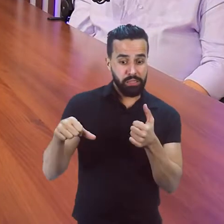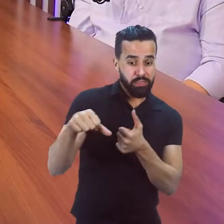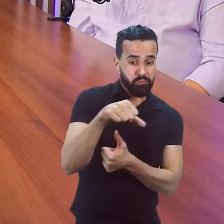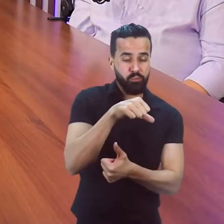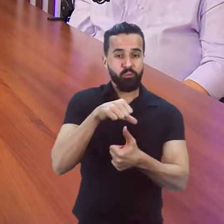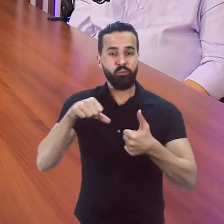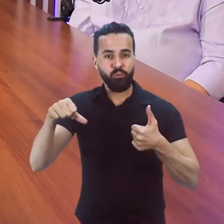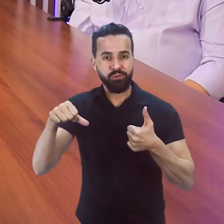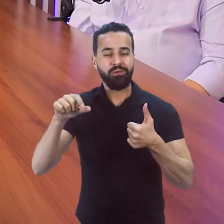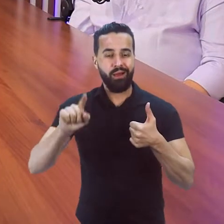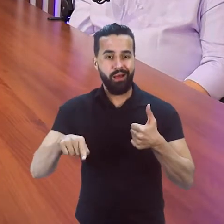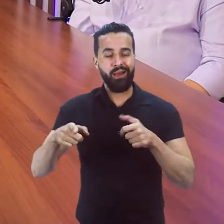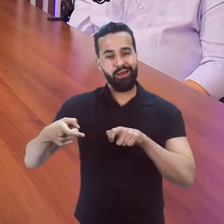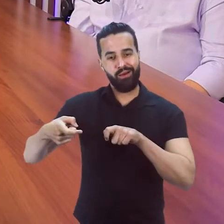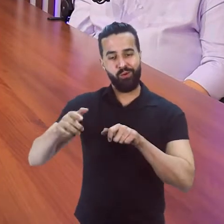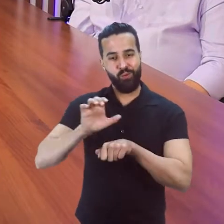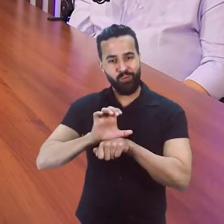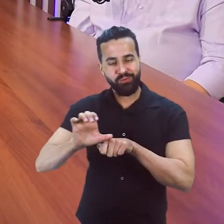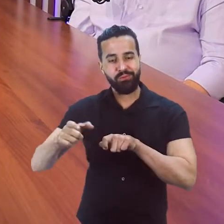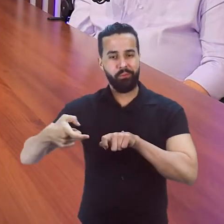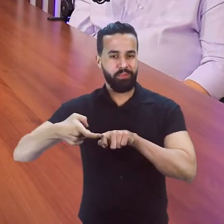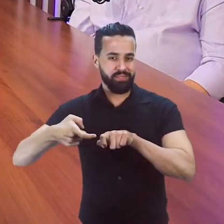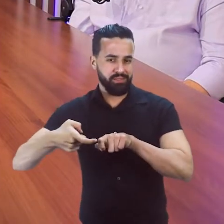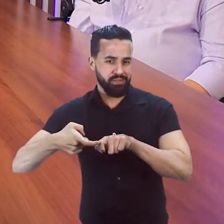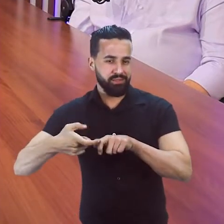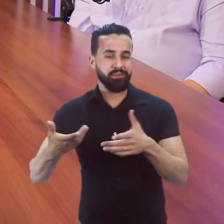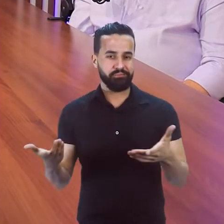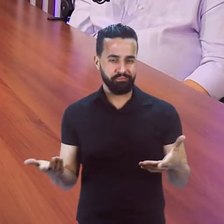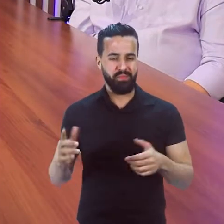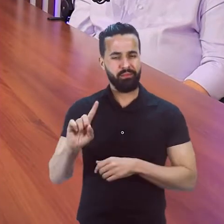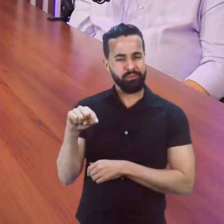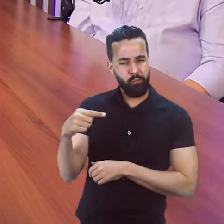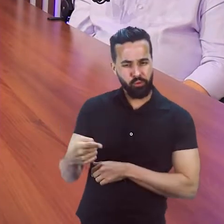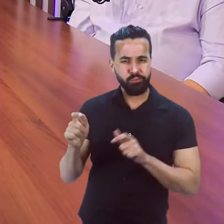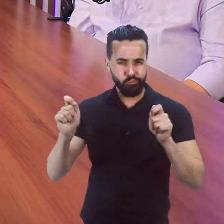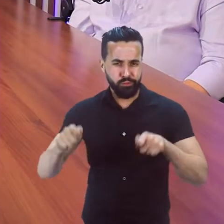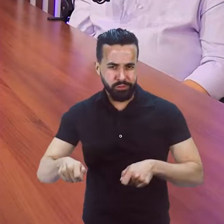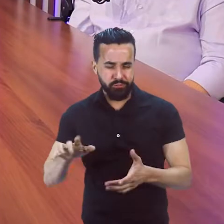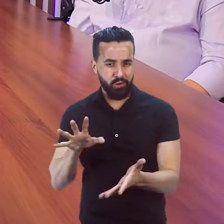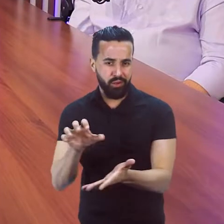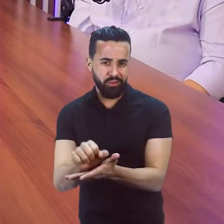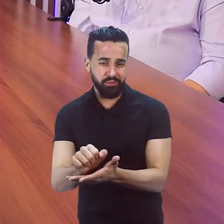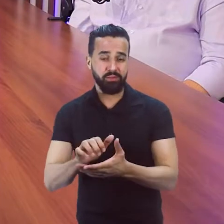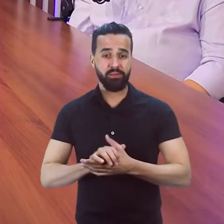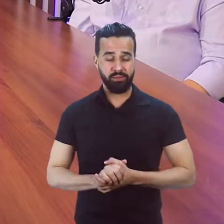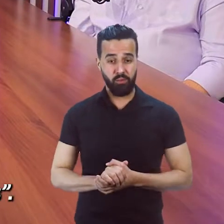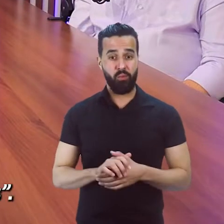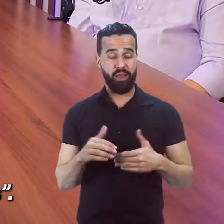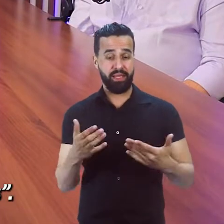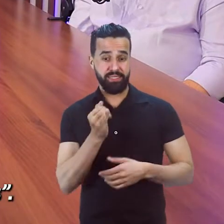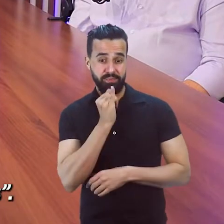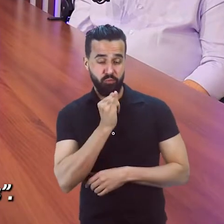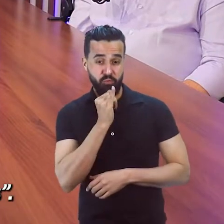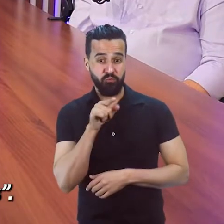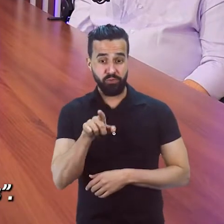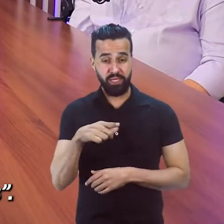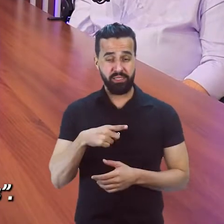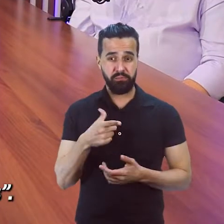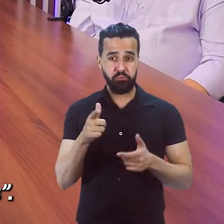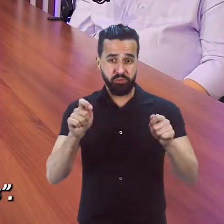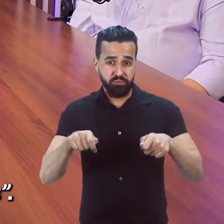aqui, né, no decorrer do curso. E o início do curso de odontologia de medicina, nas áreas da saúde, se aproveita muita